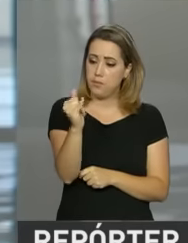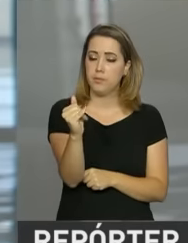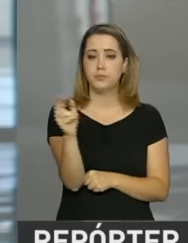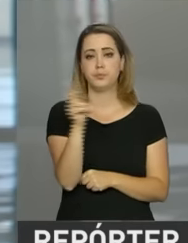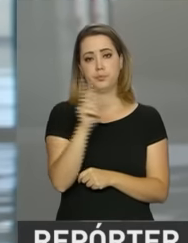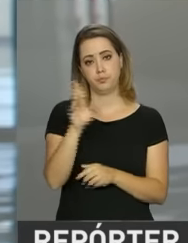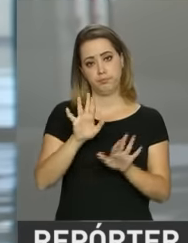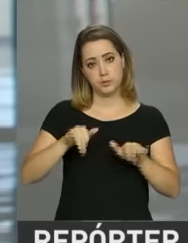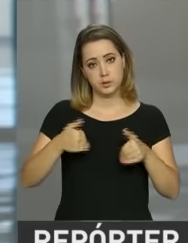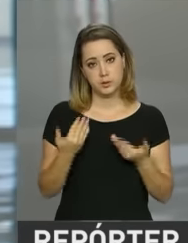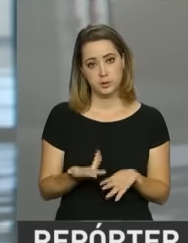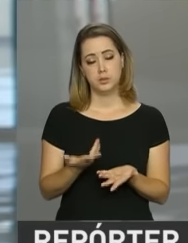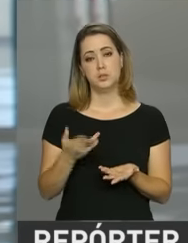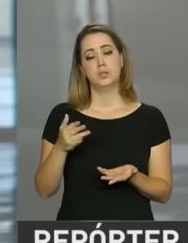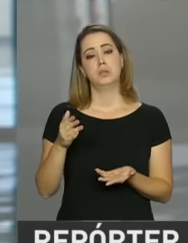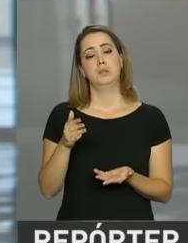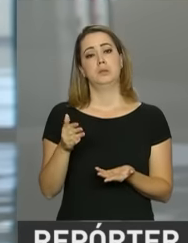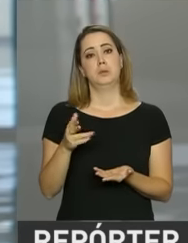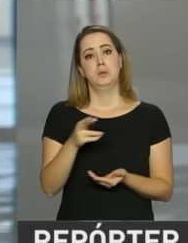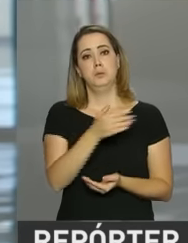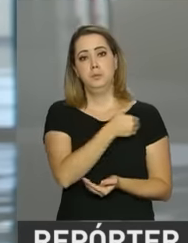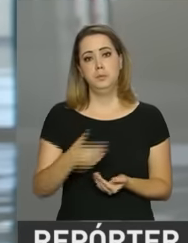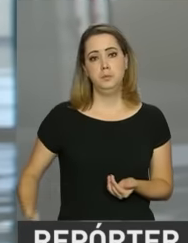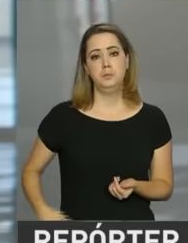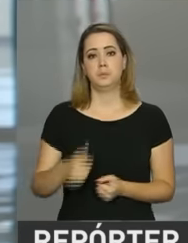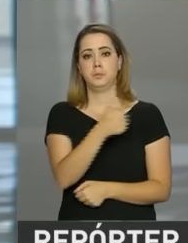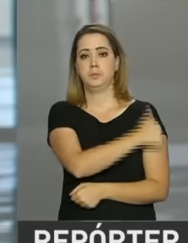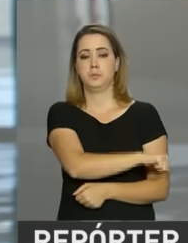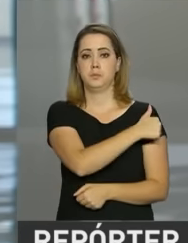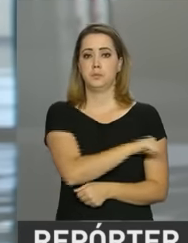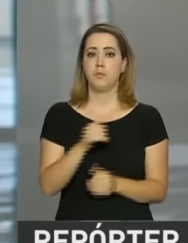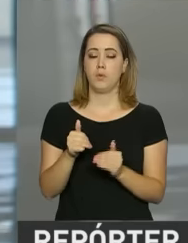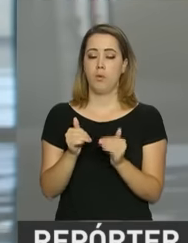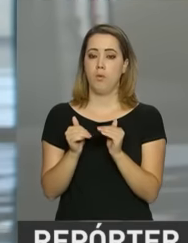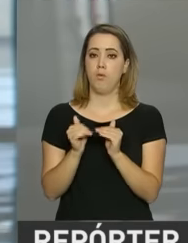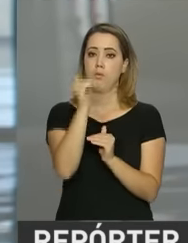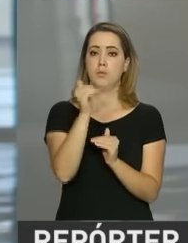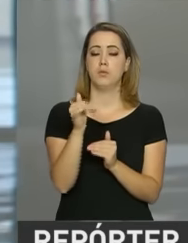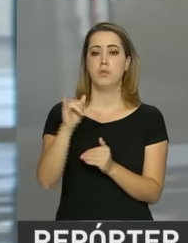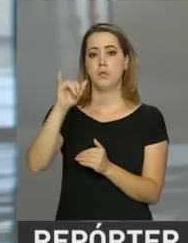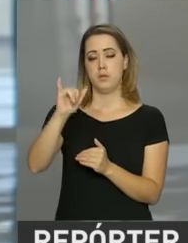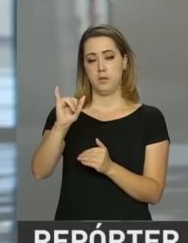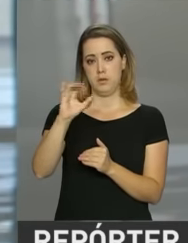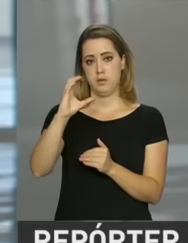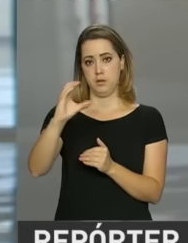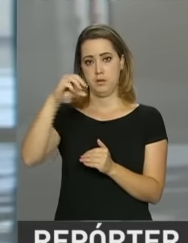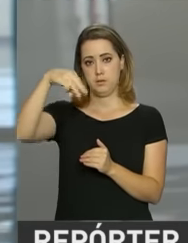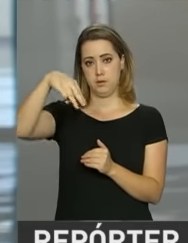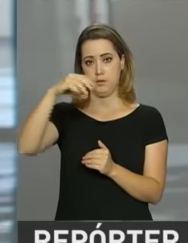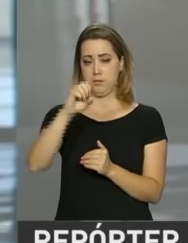do Estado vai aumentar a alíquota do ICMS e criar um fundo de contribuição de empresas que recebam incentivos